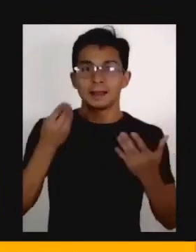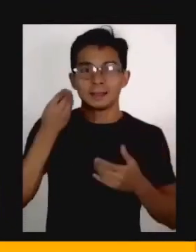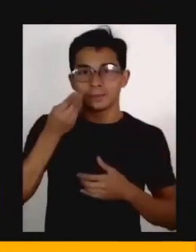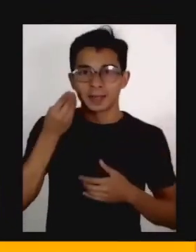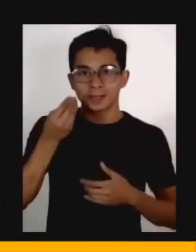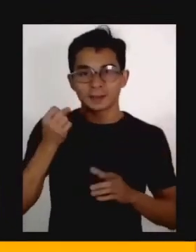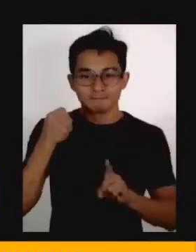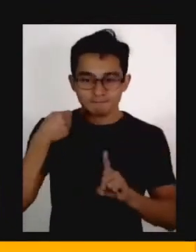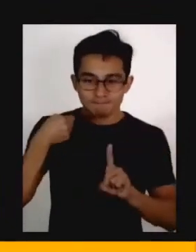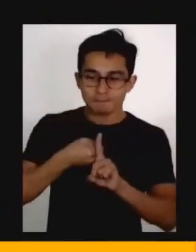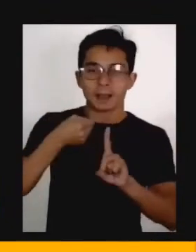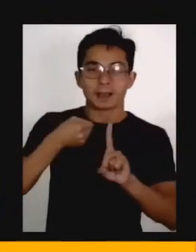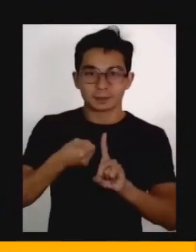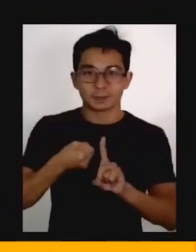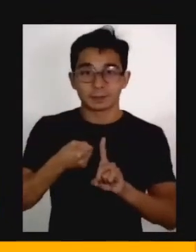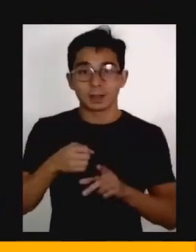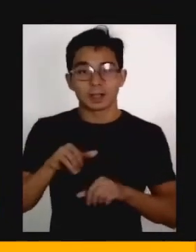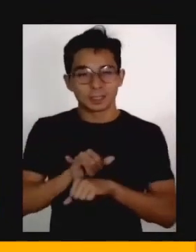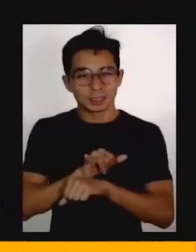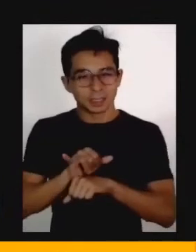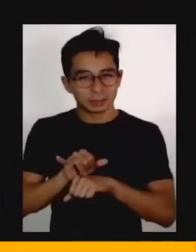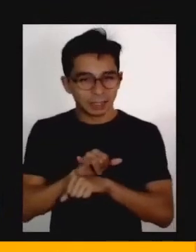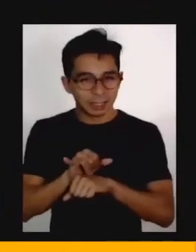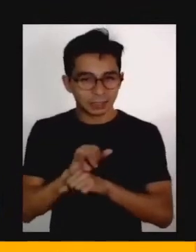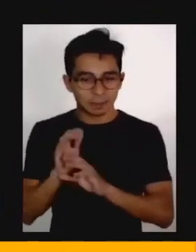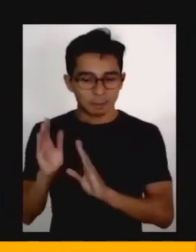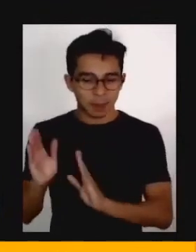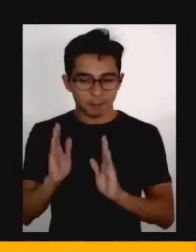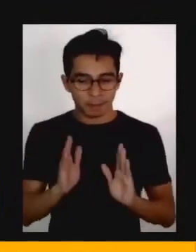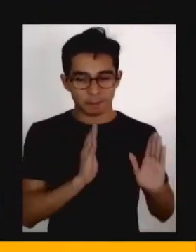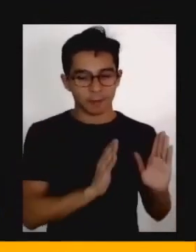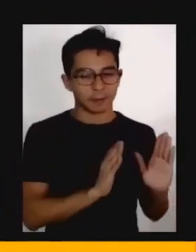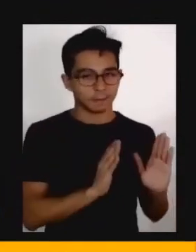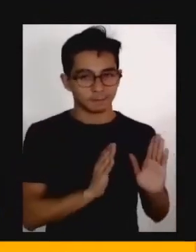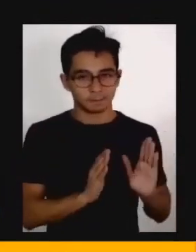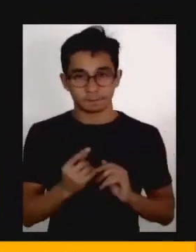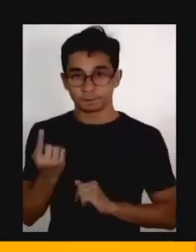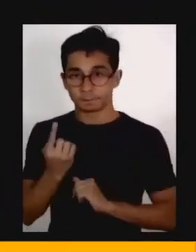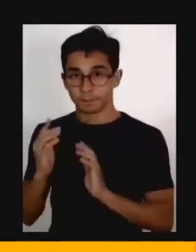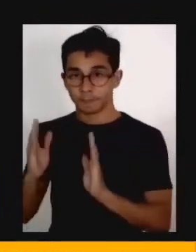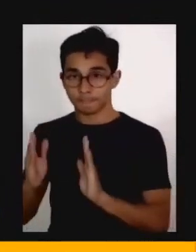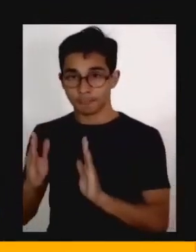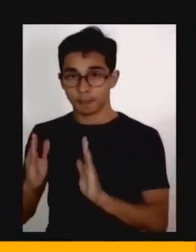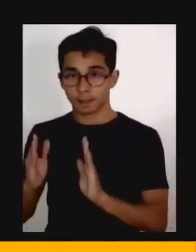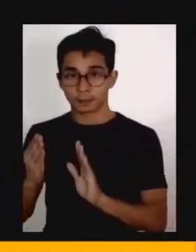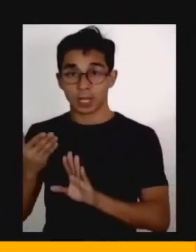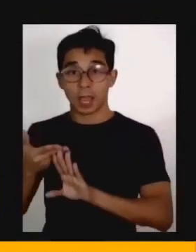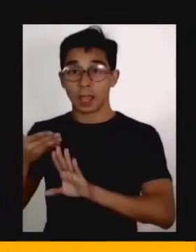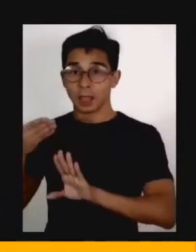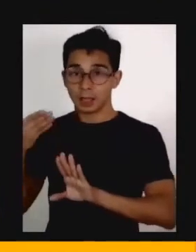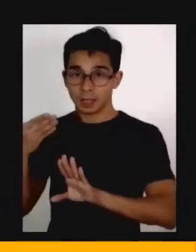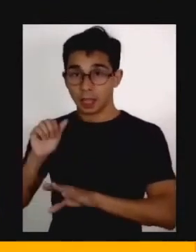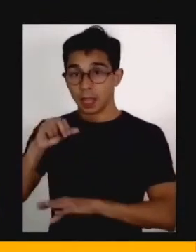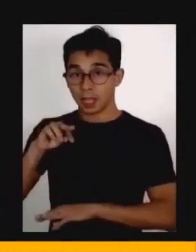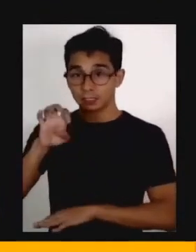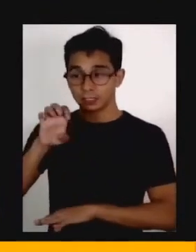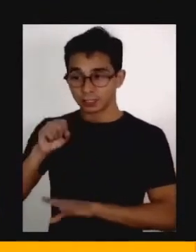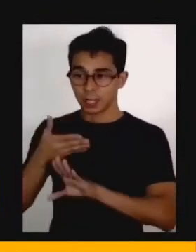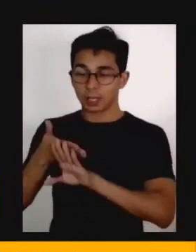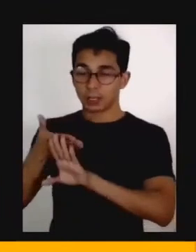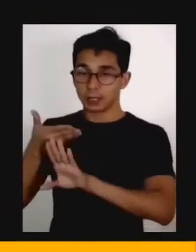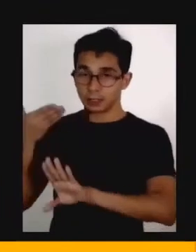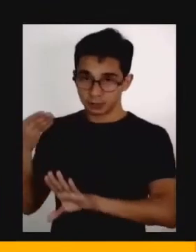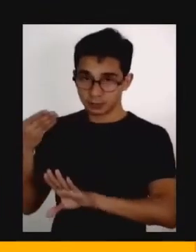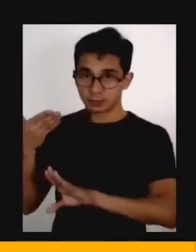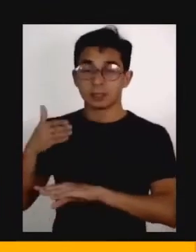Então a gente dividiu a nossa estratégia em três fases. A gente fez o antes, onde, como vocês podem aqui, a gente criou